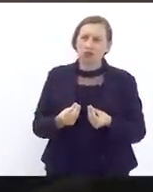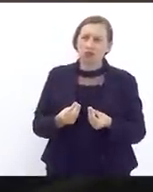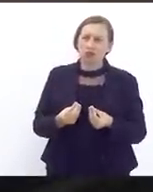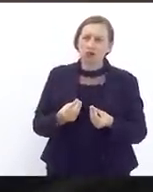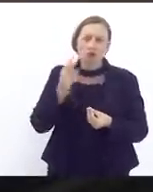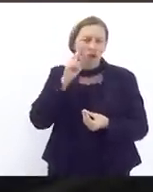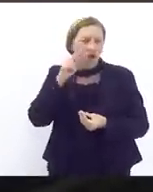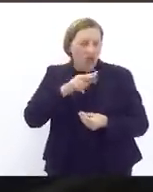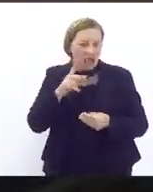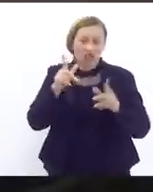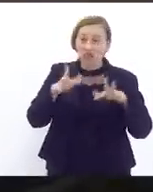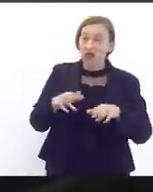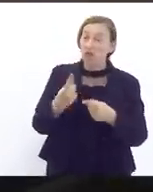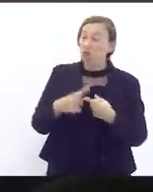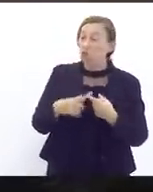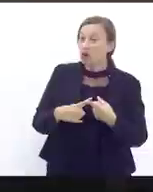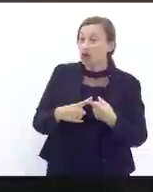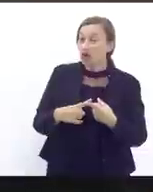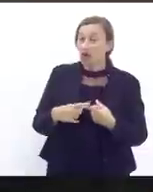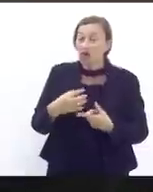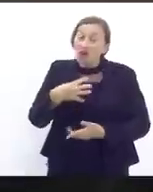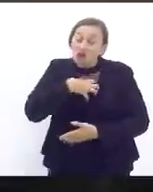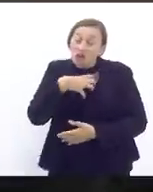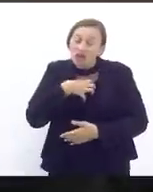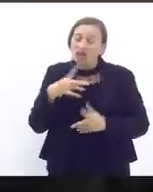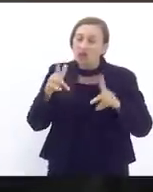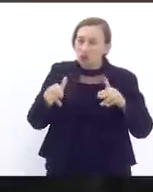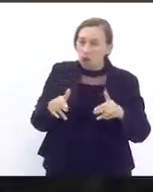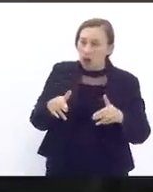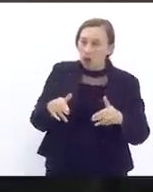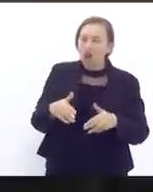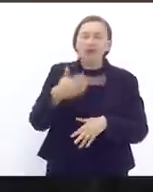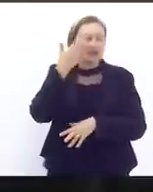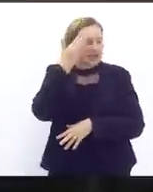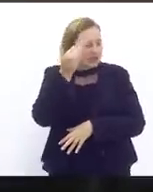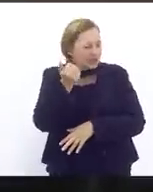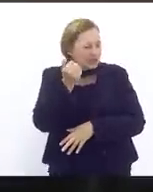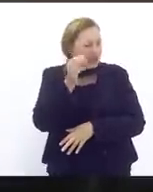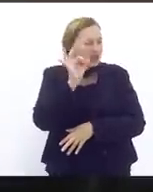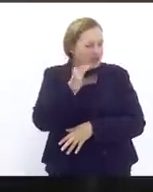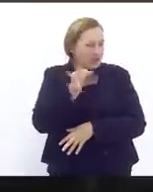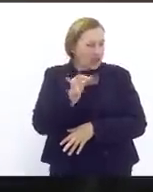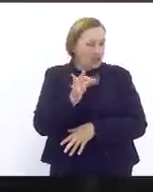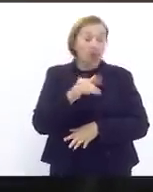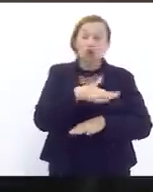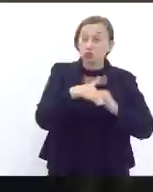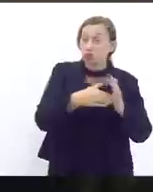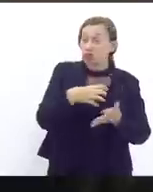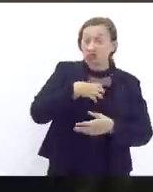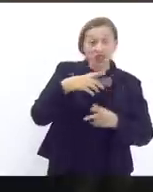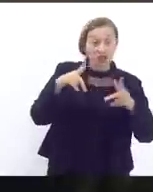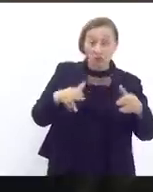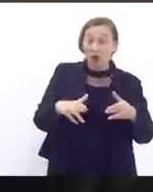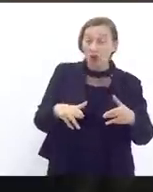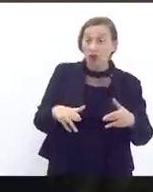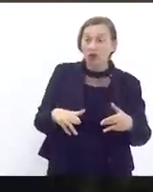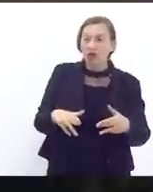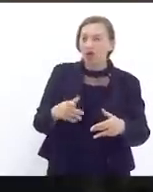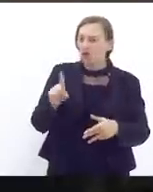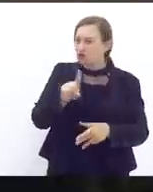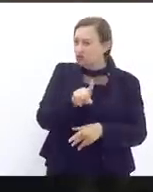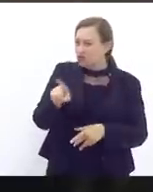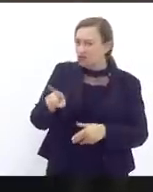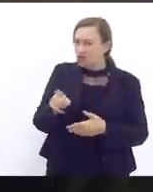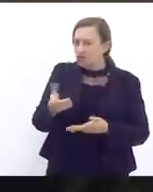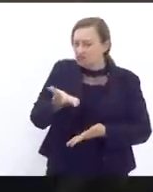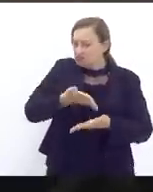porque a sensação que eu tenho e tenho certeza que eu posso falar em nome de todos os pensionistas do Estado do Rio é que vocês não cuidam